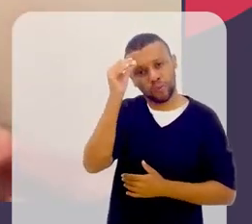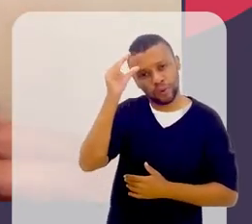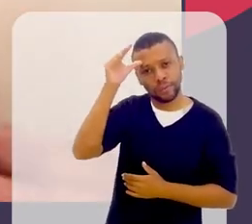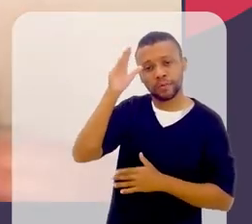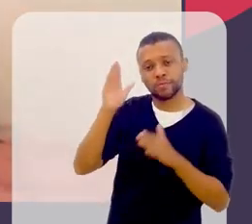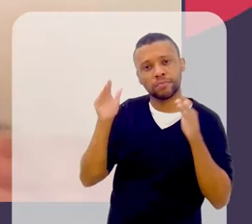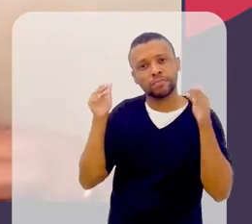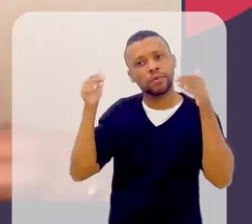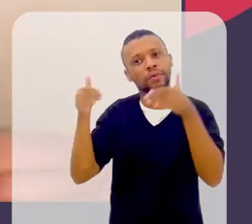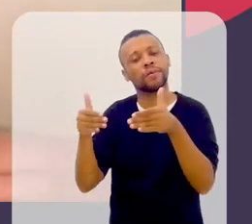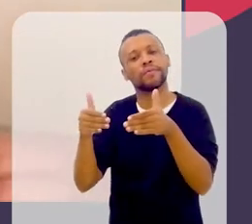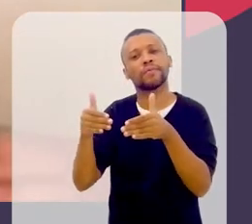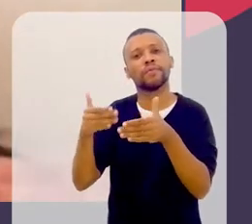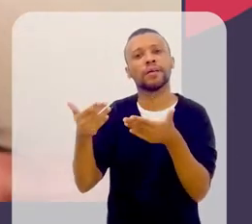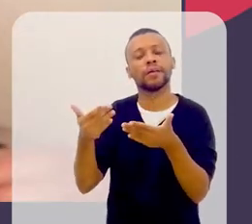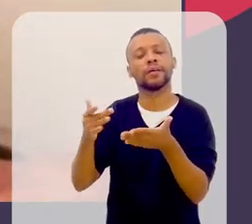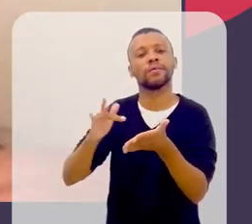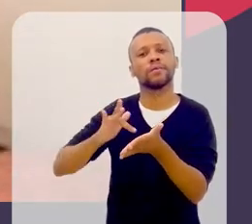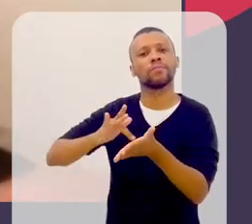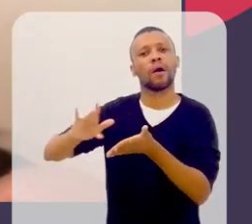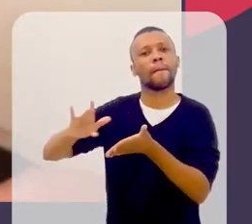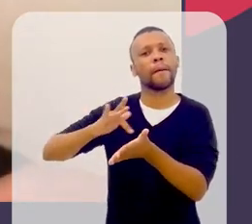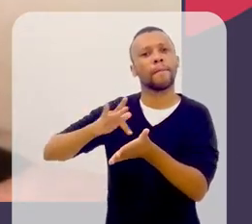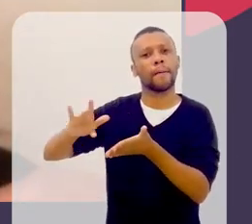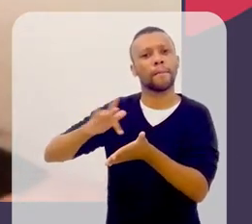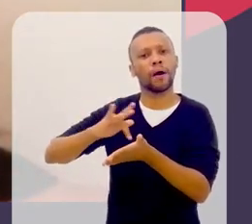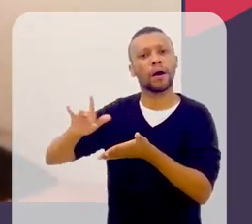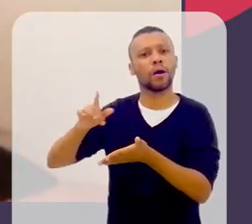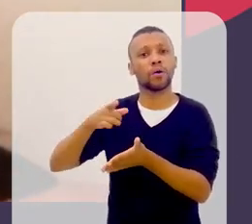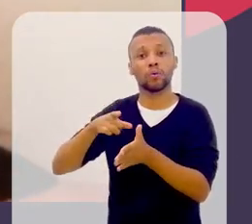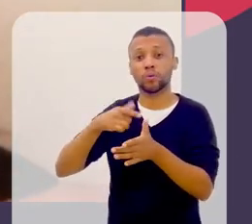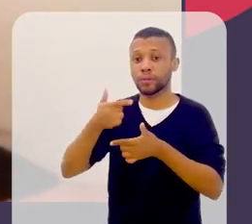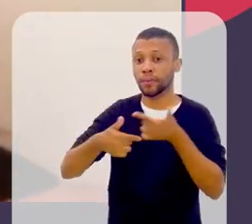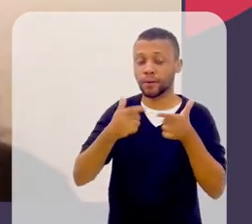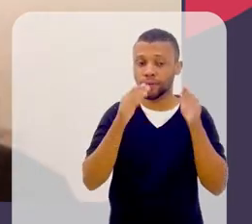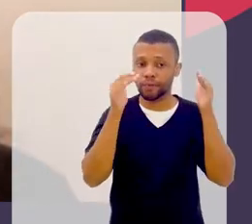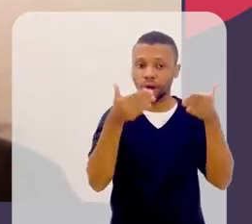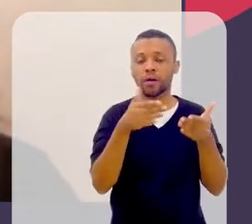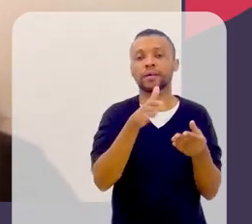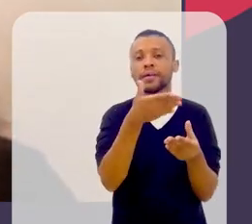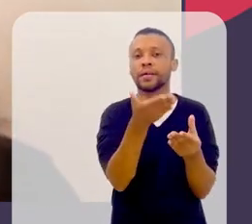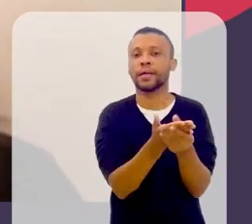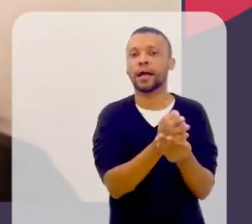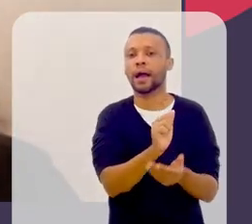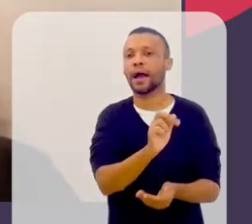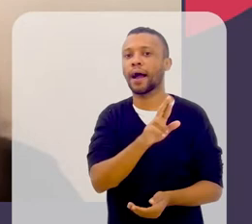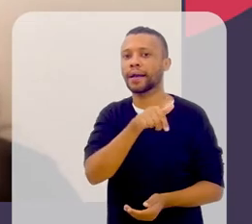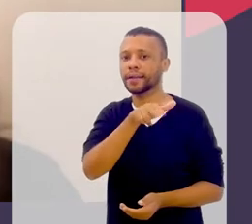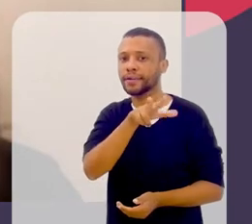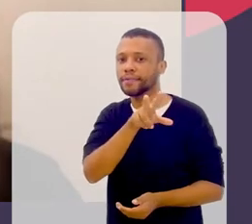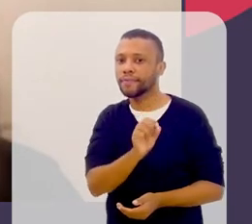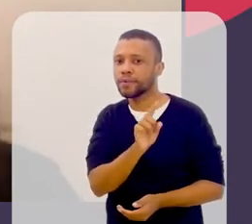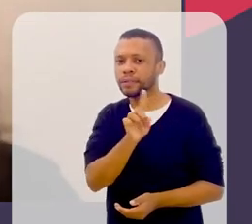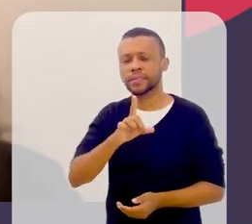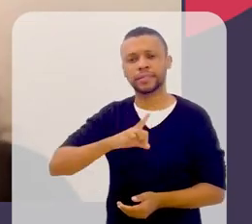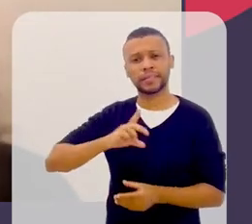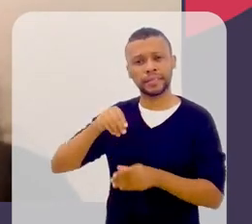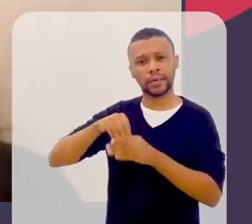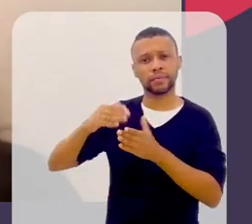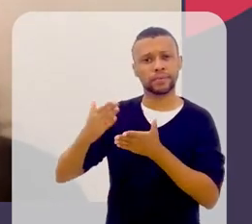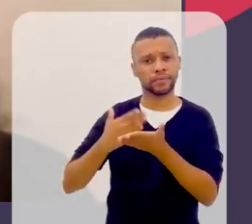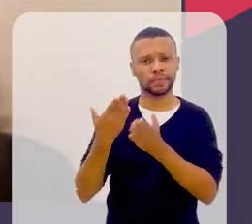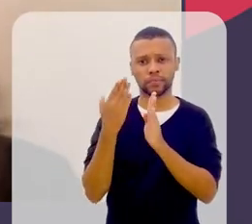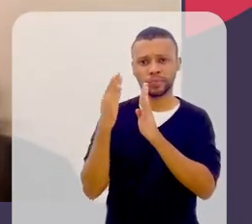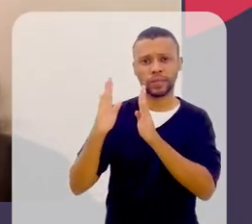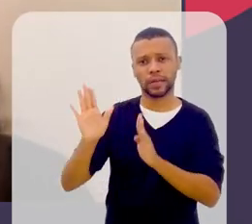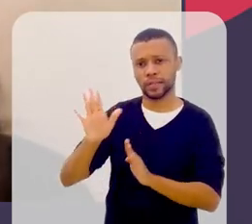Ela tem um conhecimento específico em humanidades digitais, porque o trabalho dela de pesquisa aqui foi em arquivo, na hemeroteca digital da Biblioteca